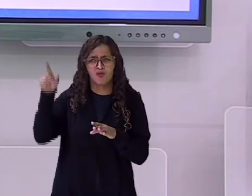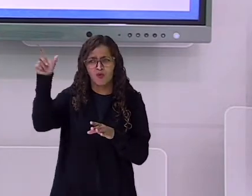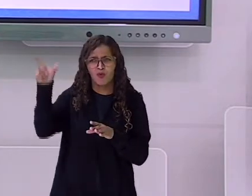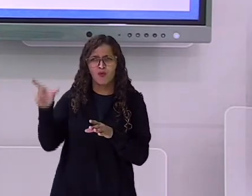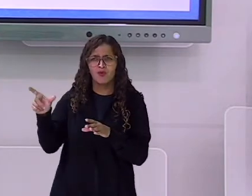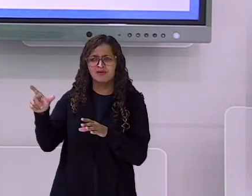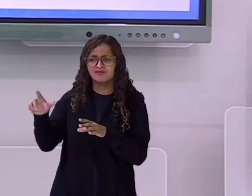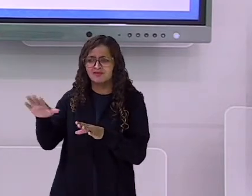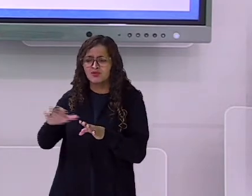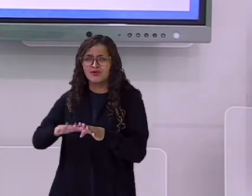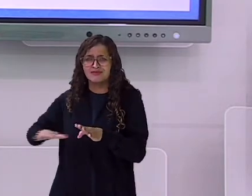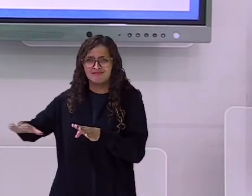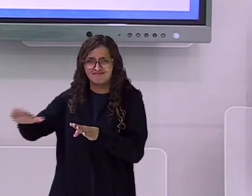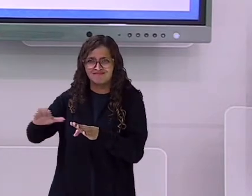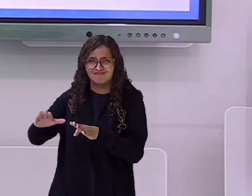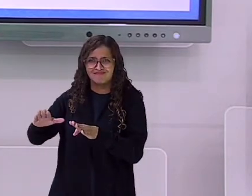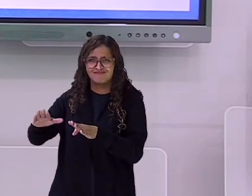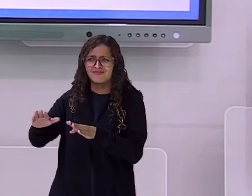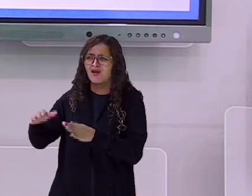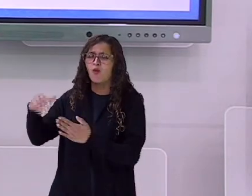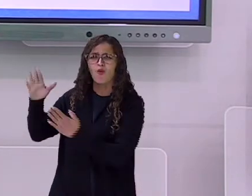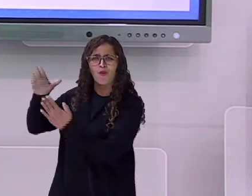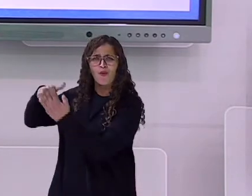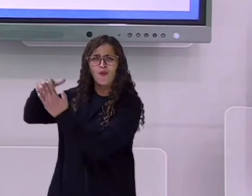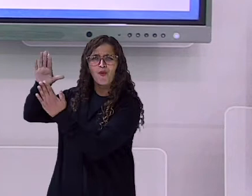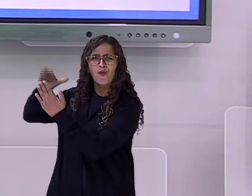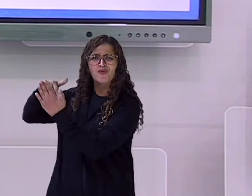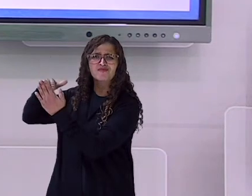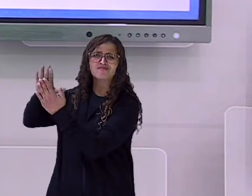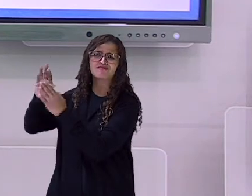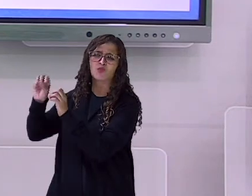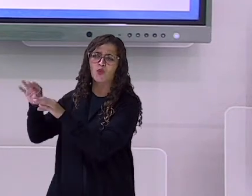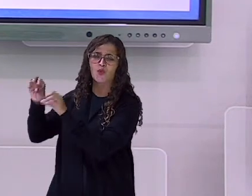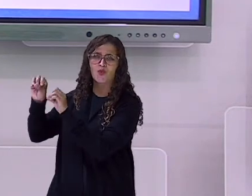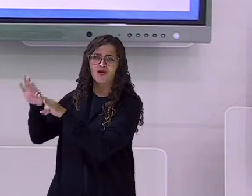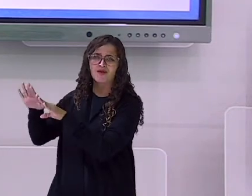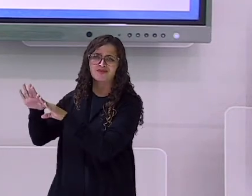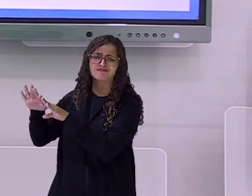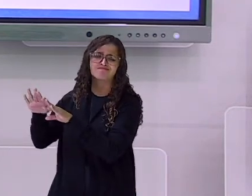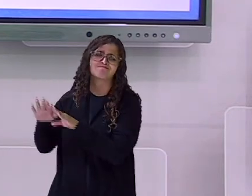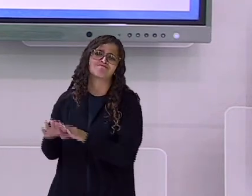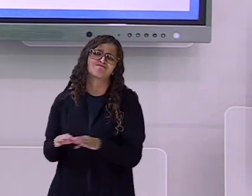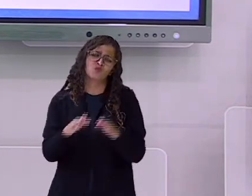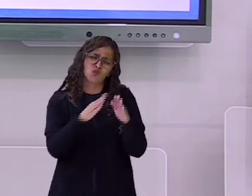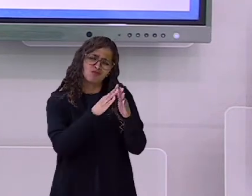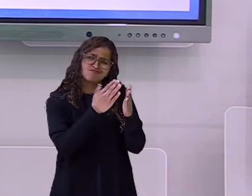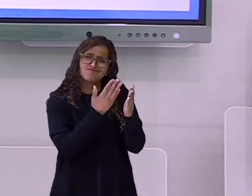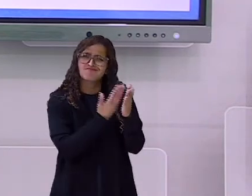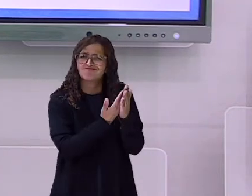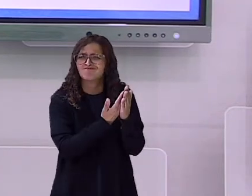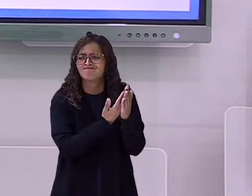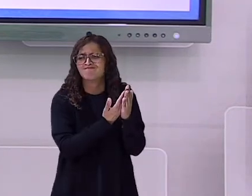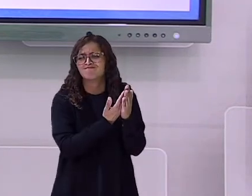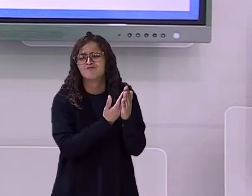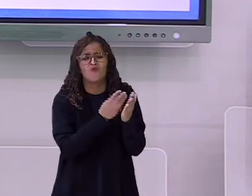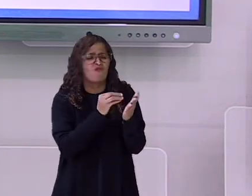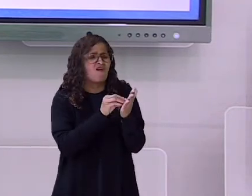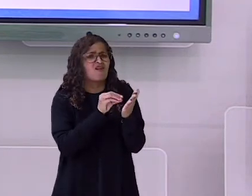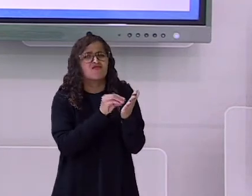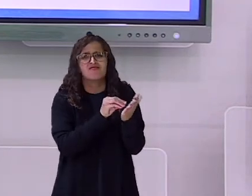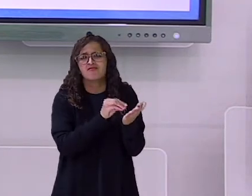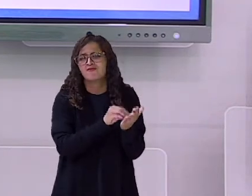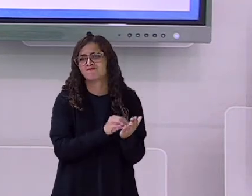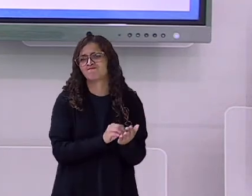escutando ritmos na outra. Como a escola é salutar e como a escola faz falta. Mas em breve nós vamos estar juntos lá também. Lá